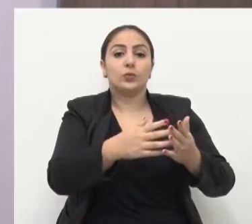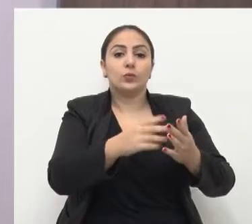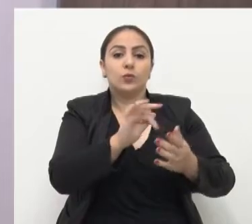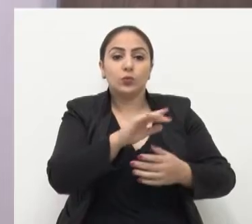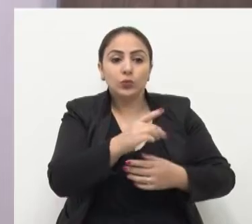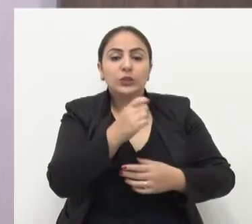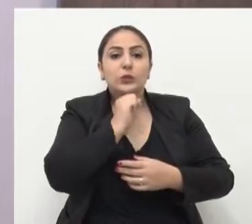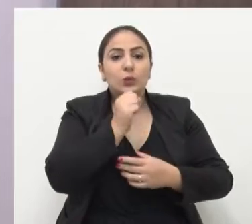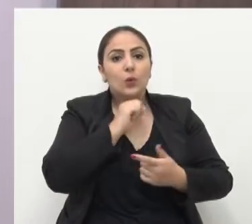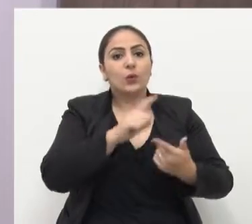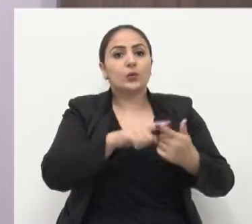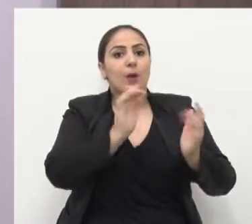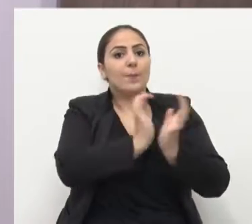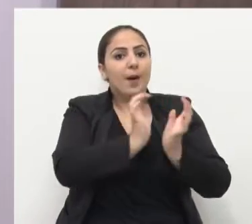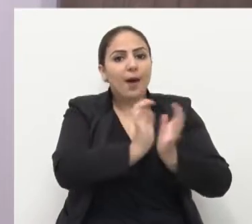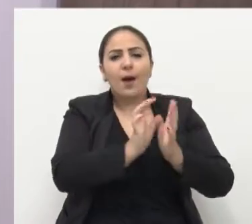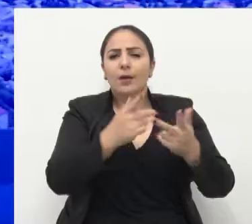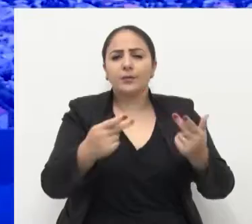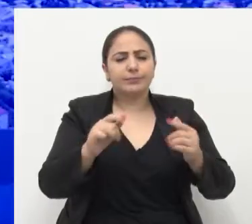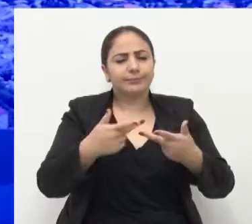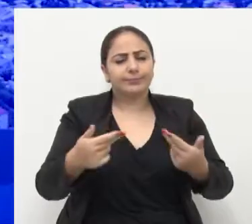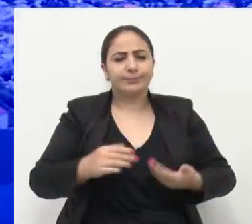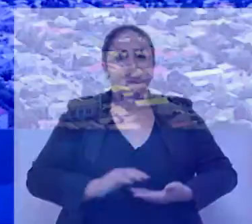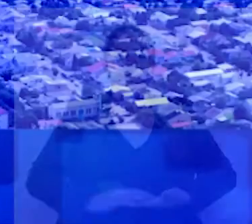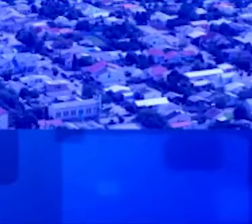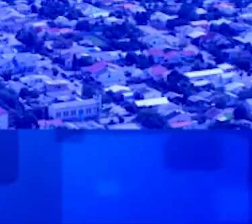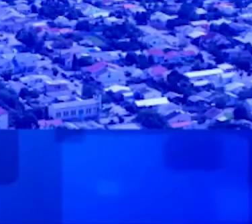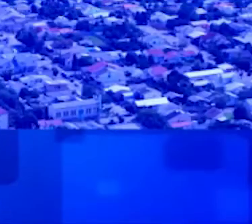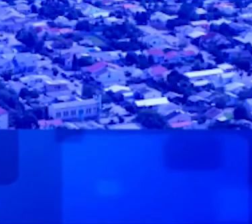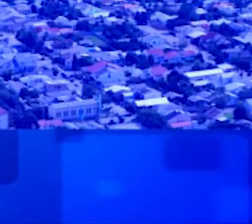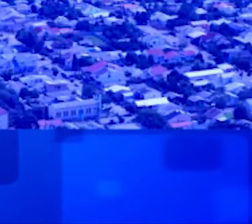passe para as pessoas com deficiência visual